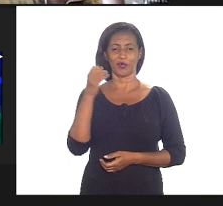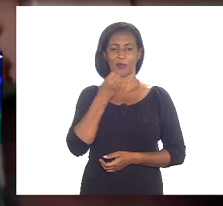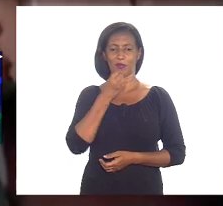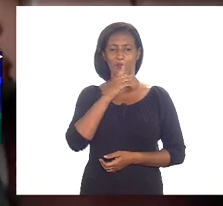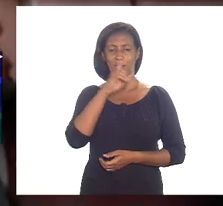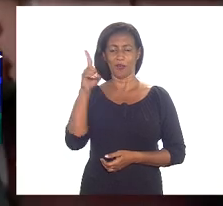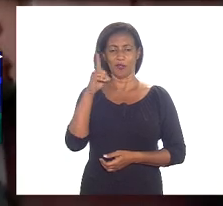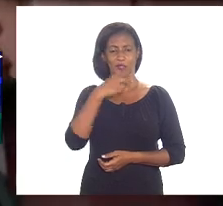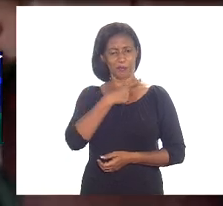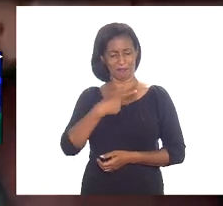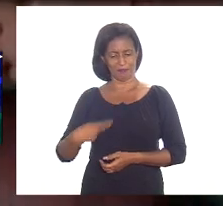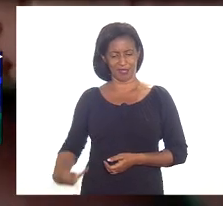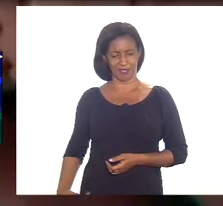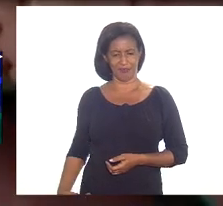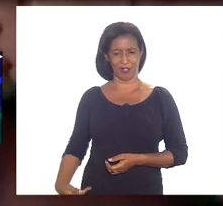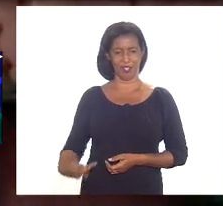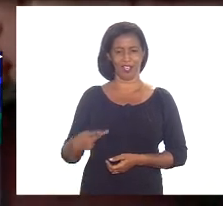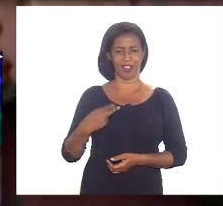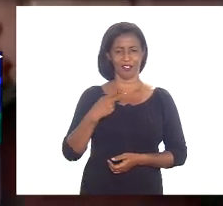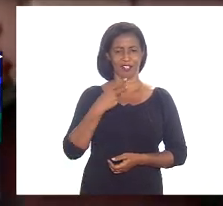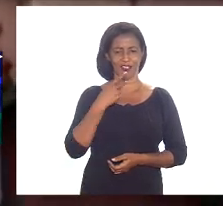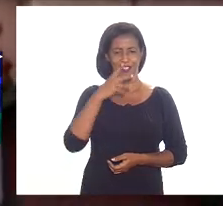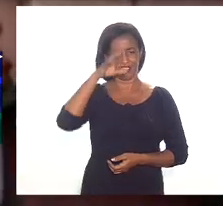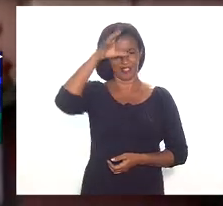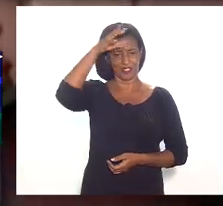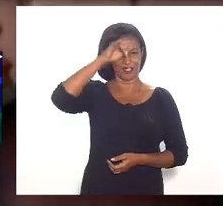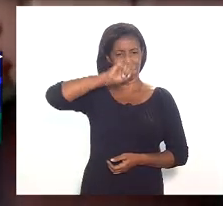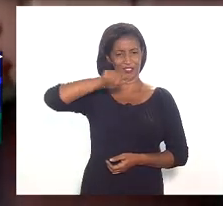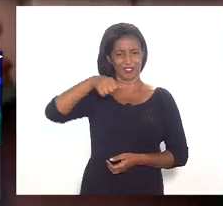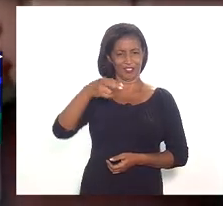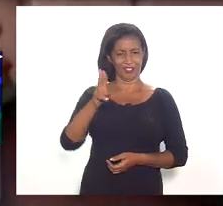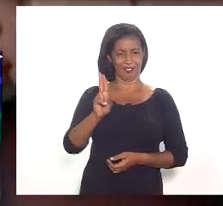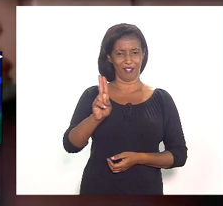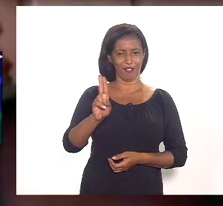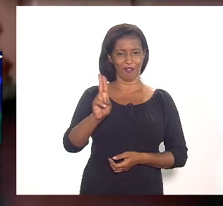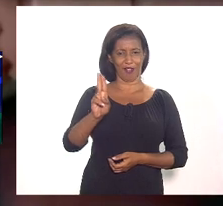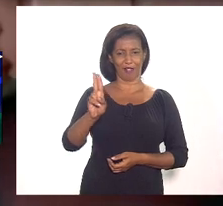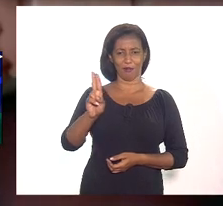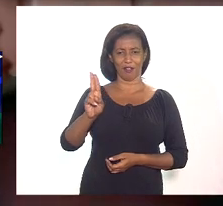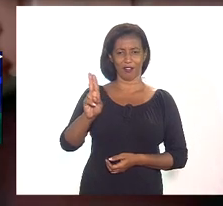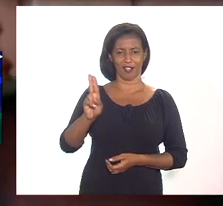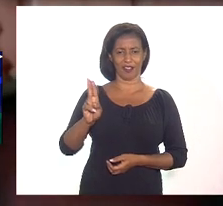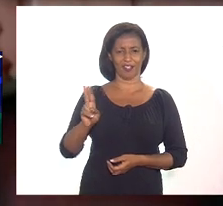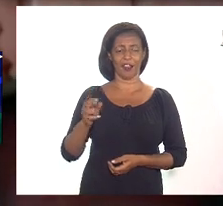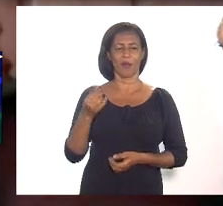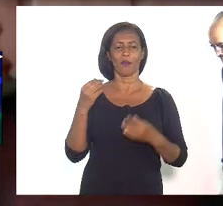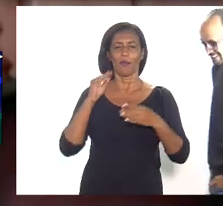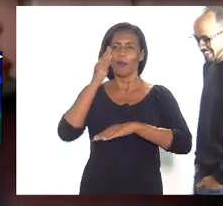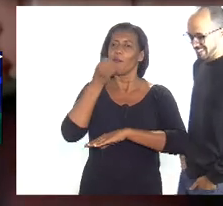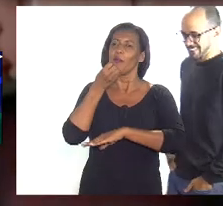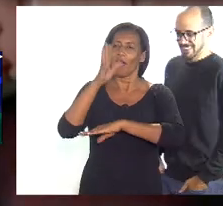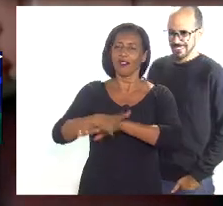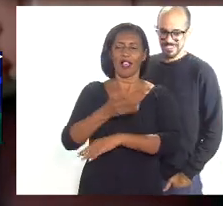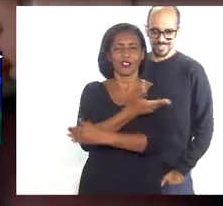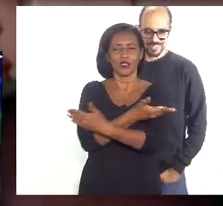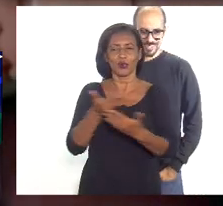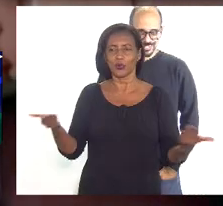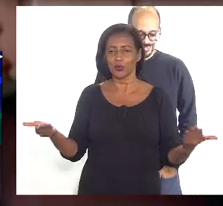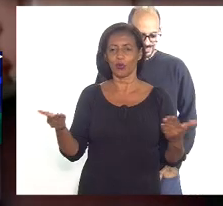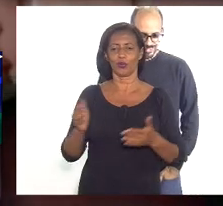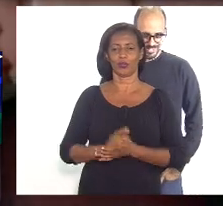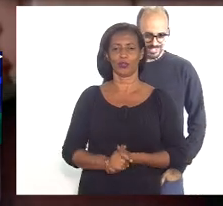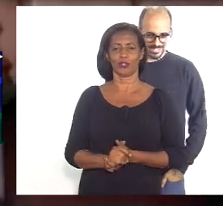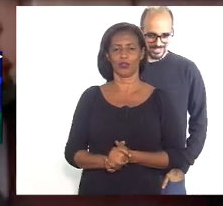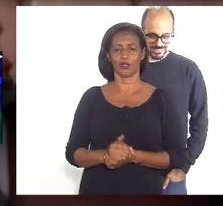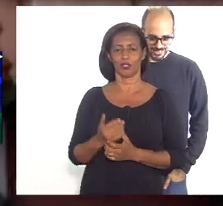o presidente e deputado da tia Ju secretariando os trabalhos Boa tarde a todos e todas o meu voto